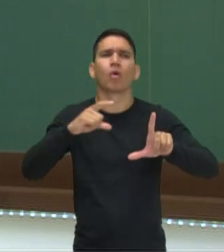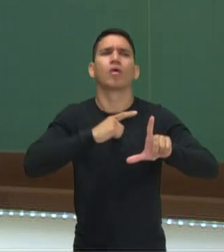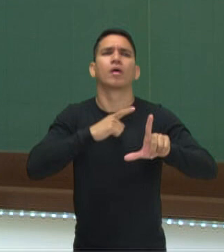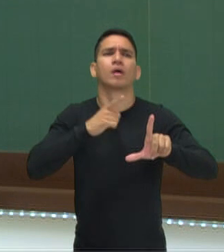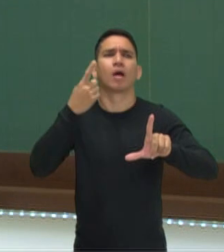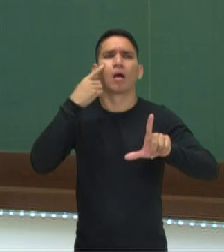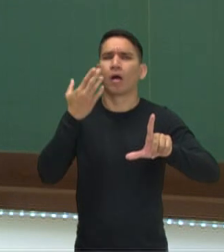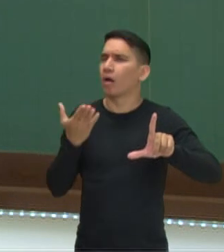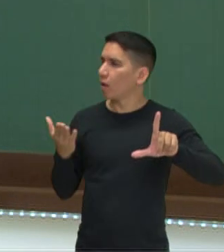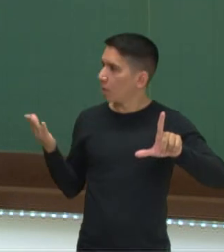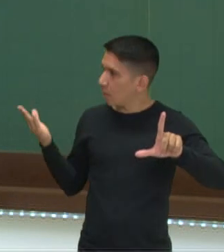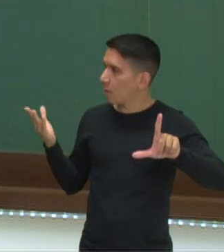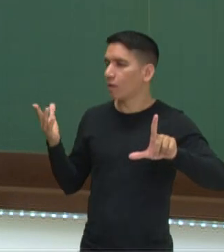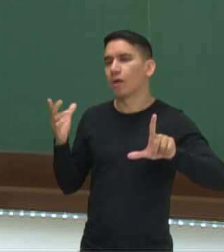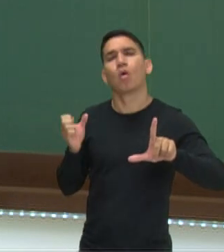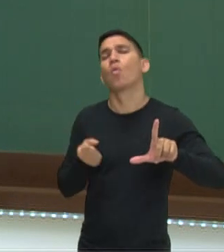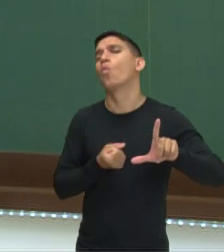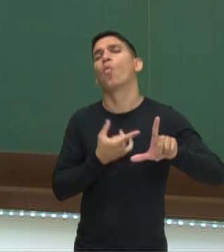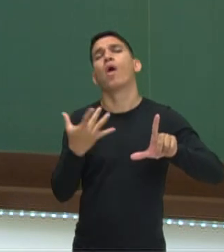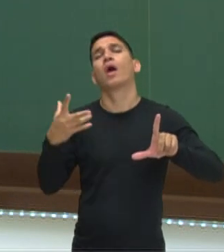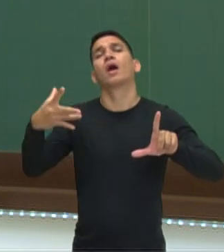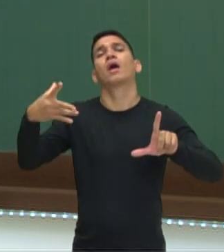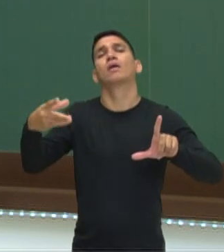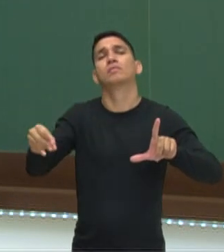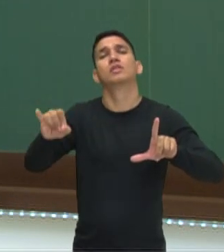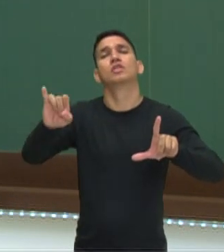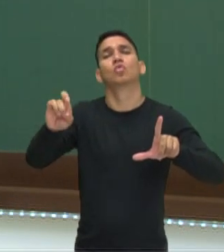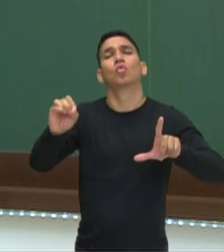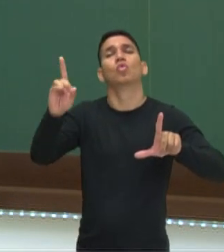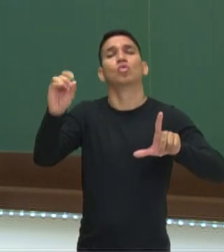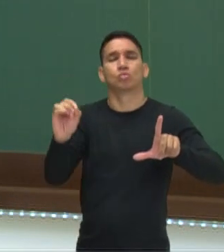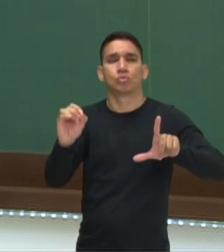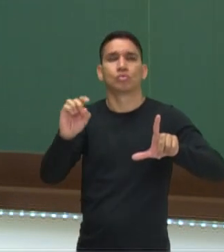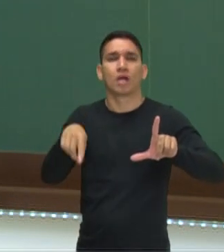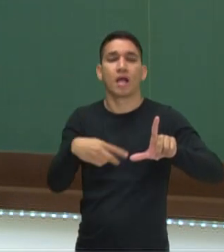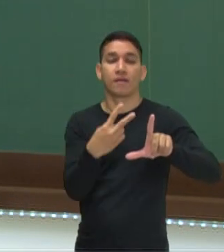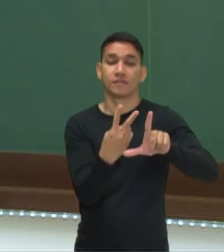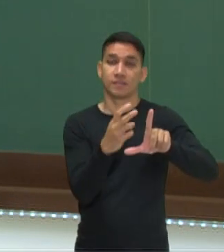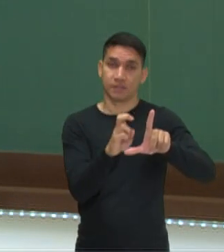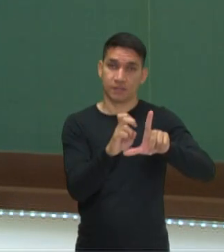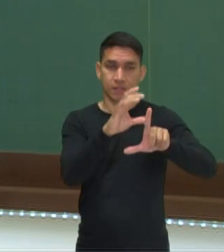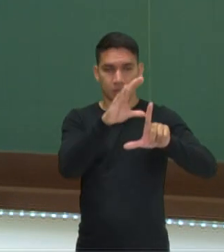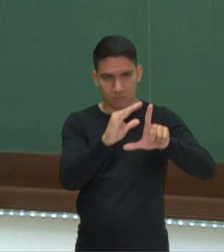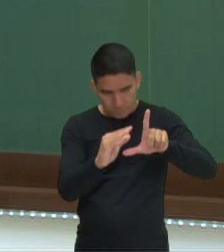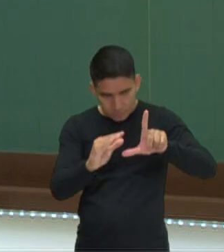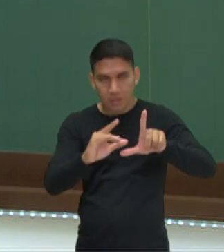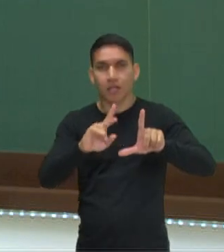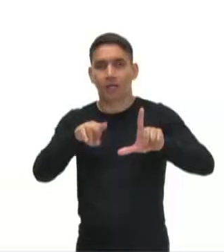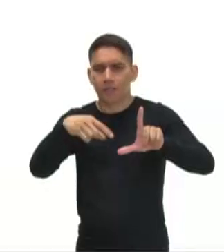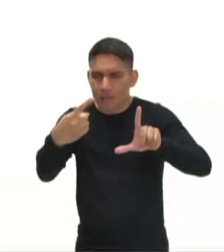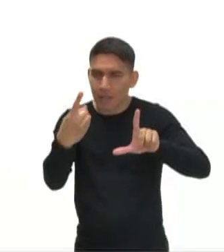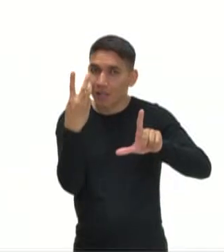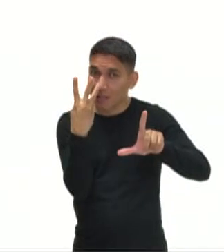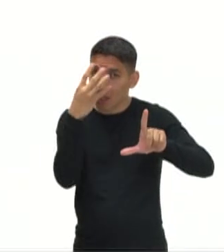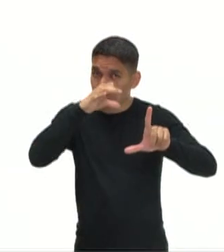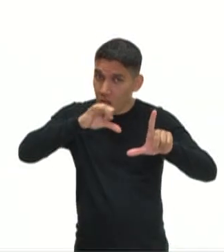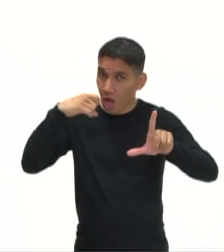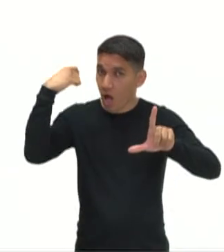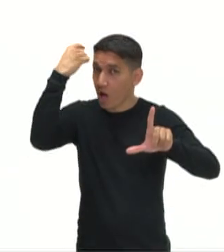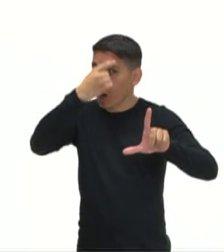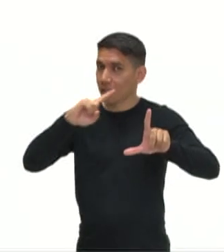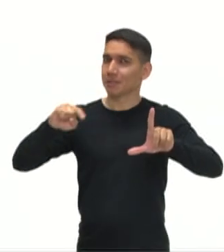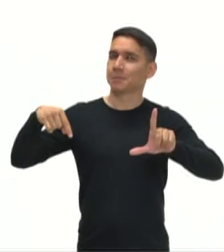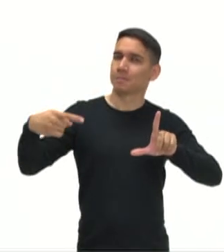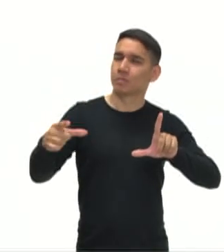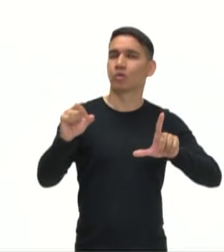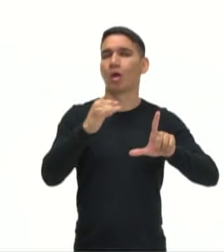Está mais ou menos aqui. Quanto de iodo? 25. 39 horas depois, aqui, ó. 39